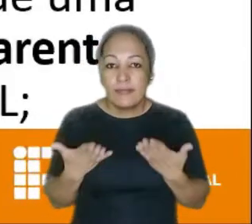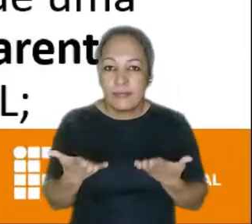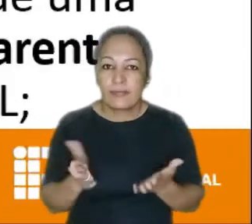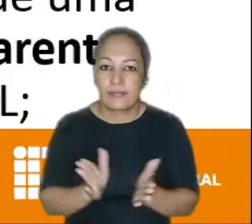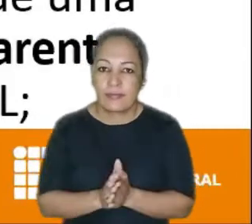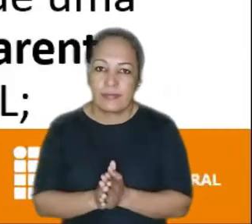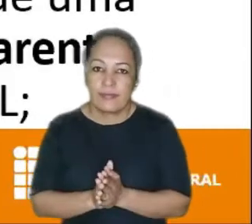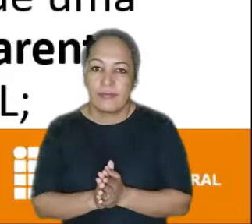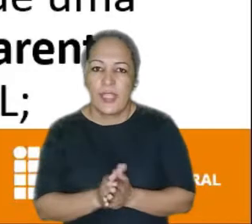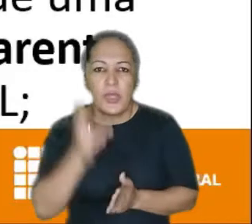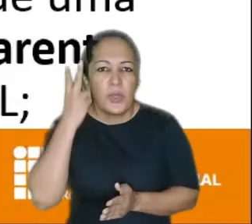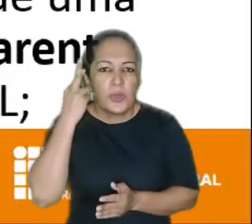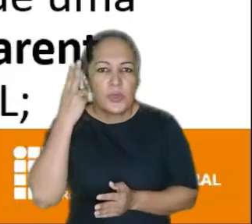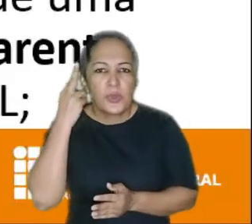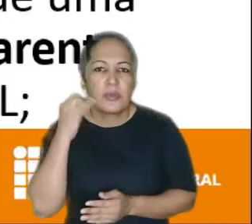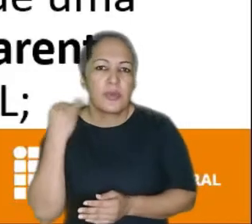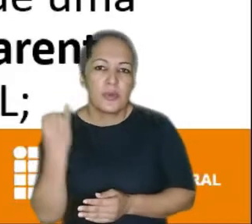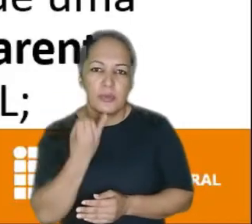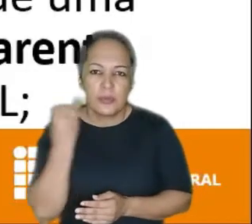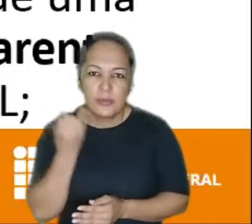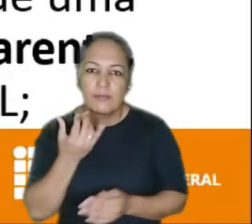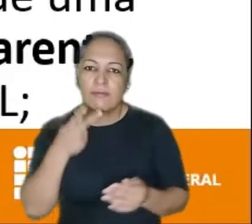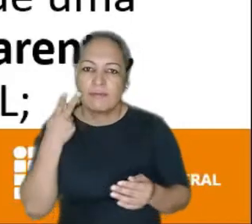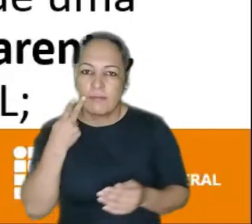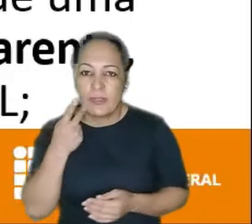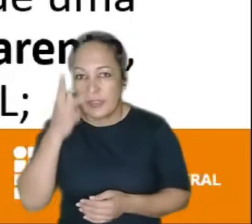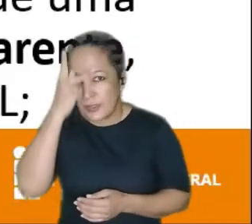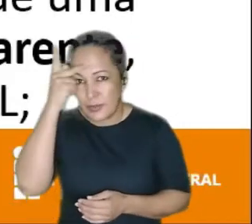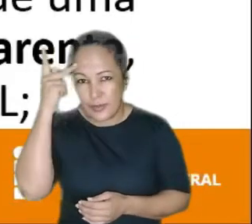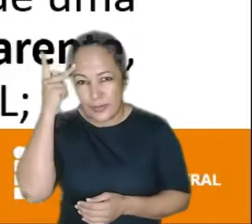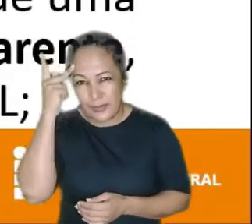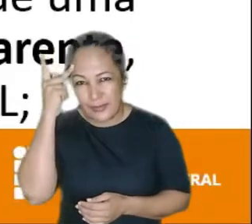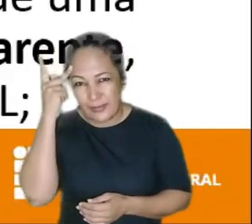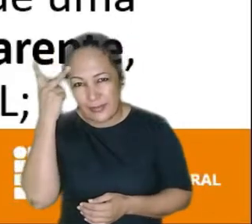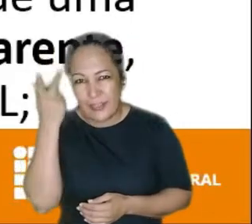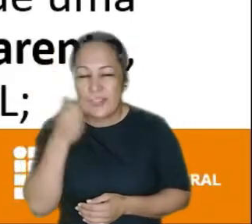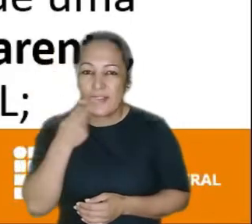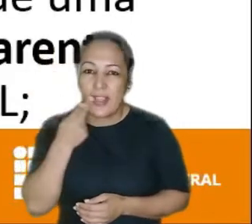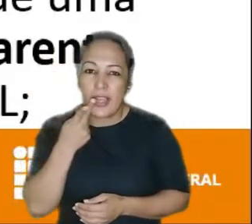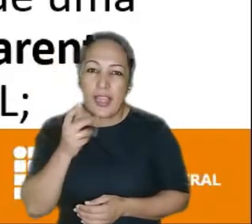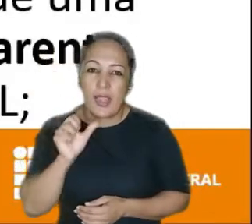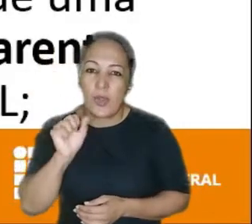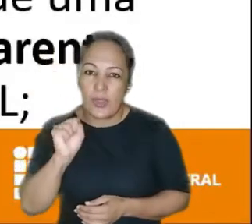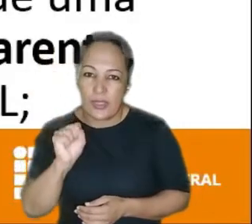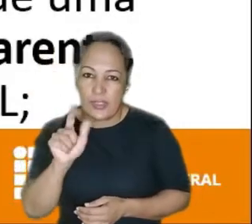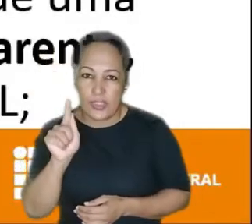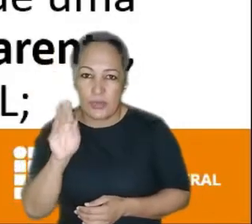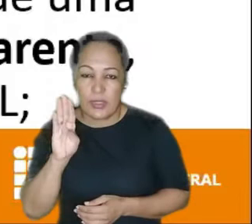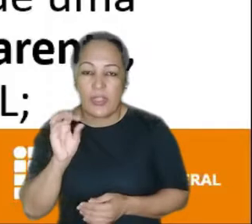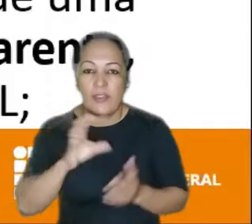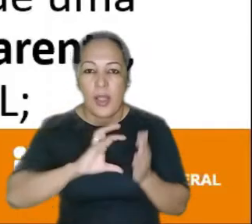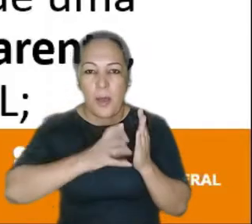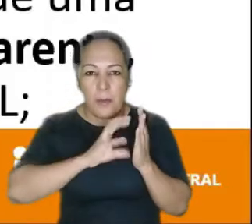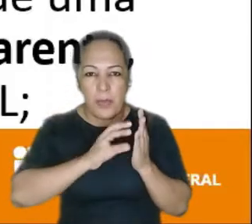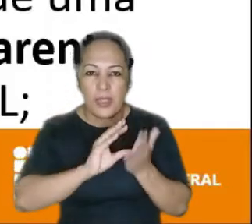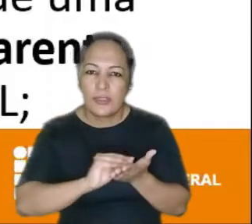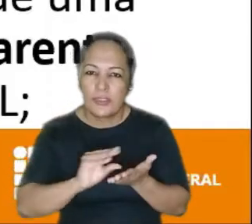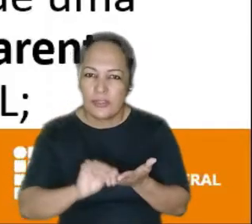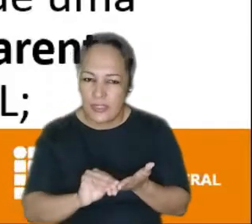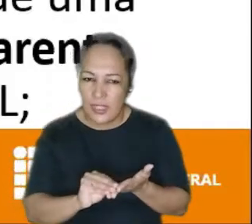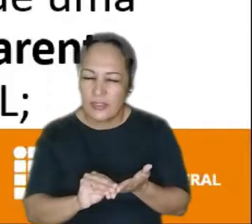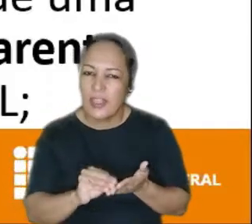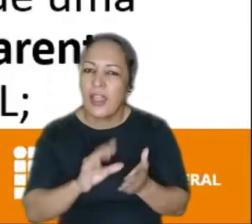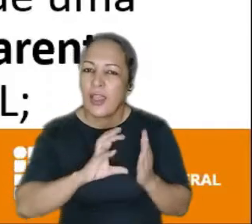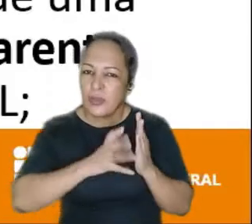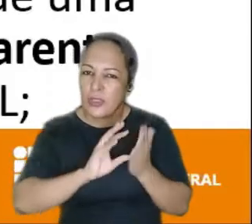é importante falar isso, é muito comum que as pessoas chamarem um SGBD de banco de dados. Eu vejo muitas pessoas falando assim, ó, banco de dados Oracle,